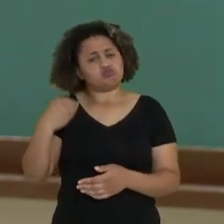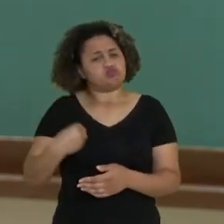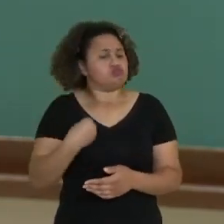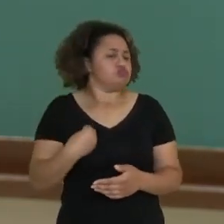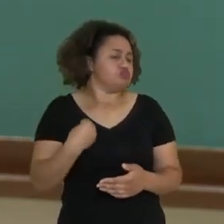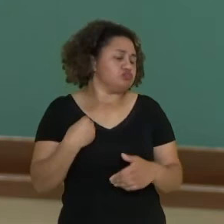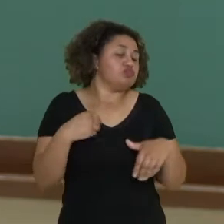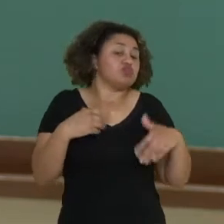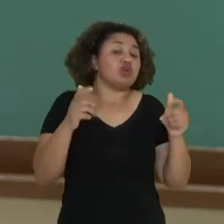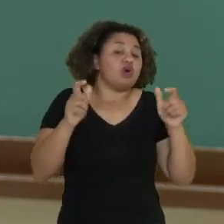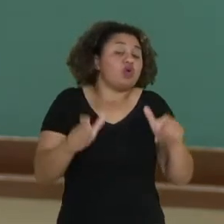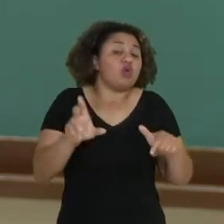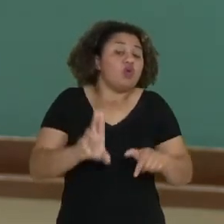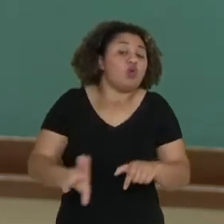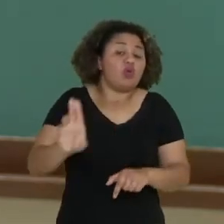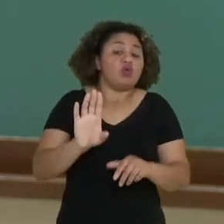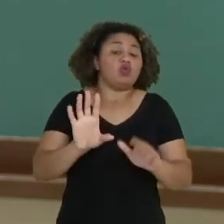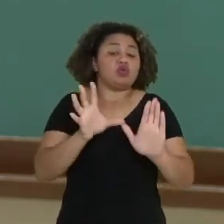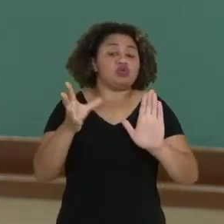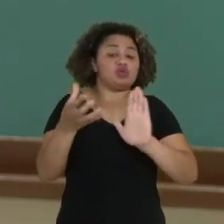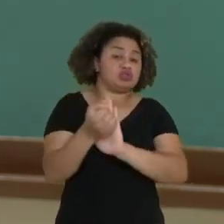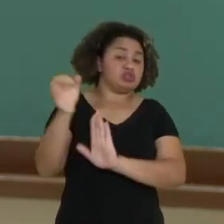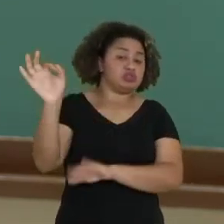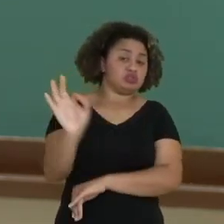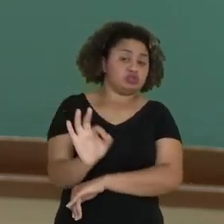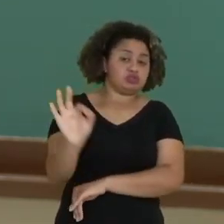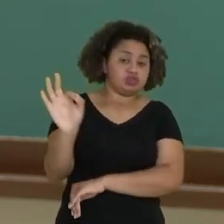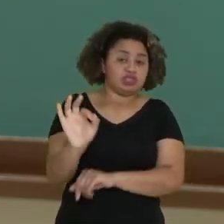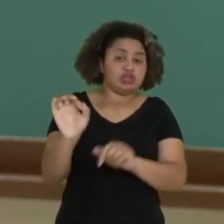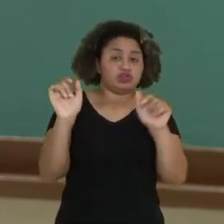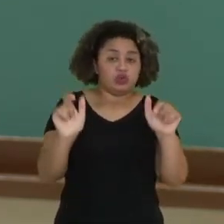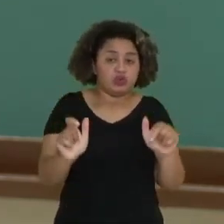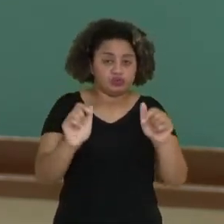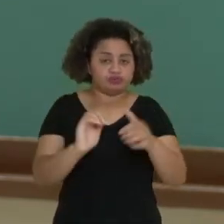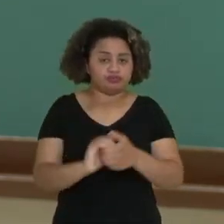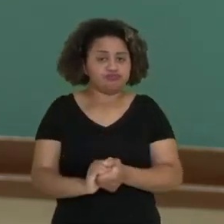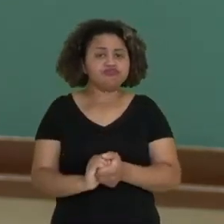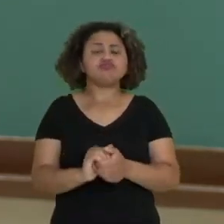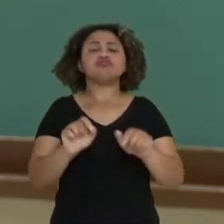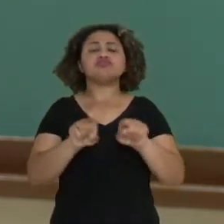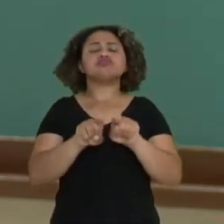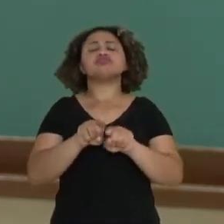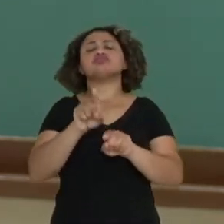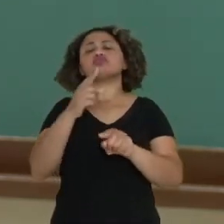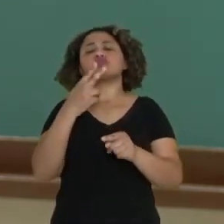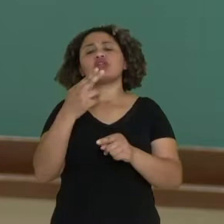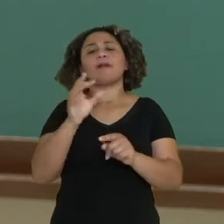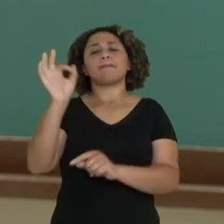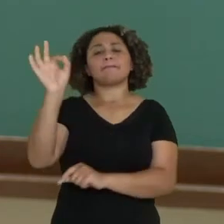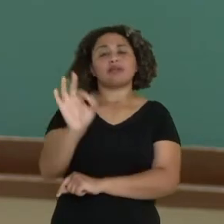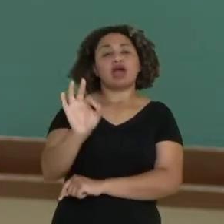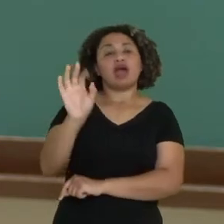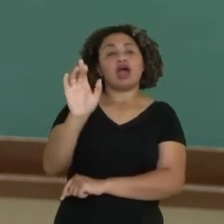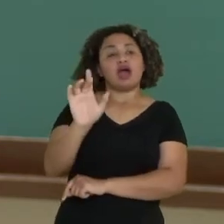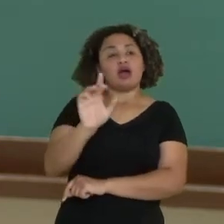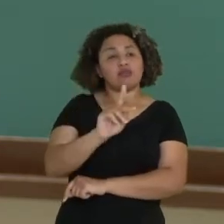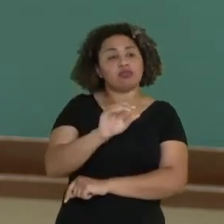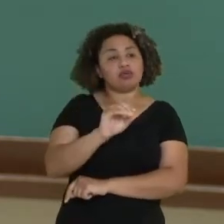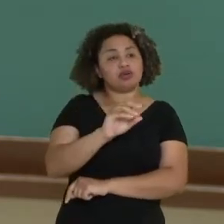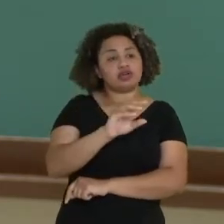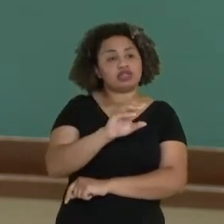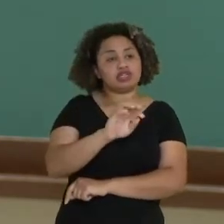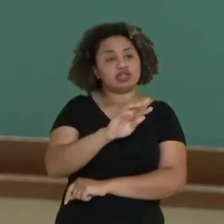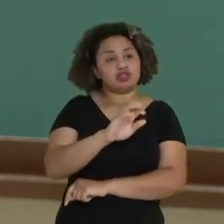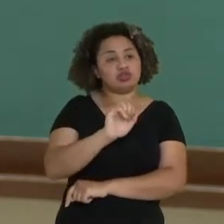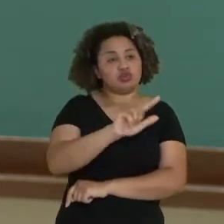você utiliza o símbolo de porcentagem? E você acha que percentual é o mesmo que